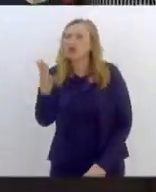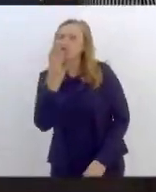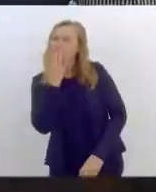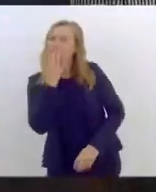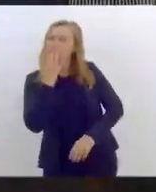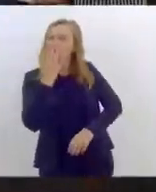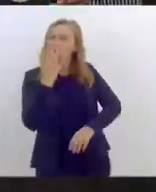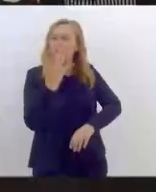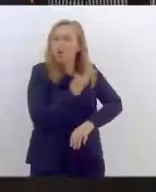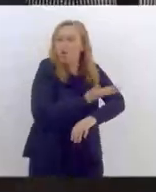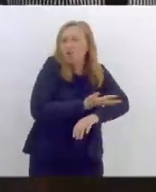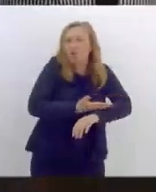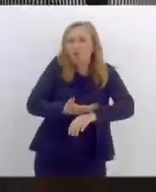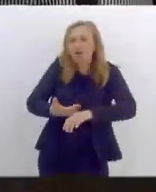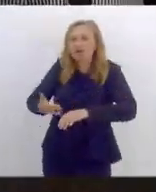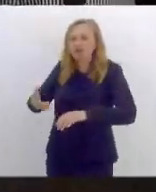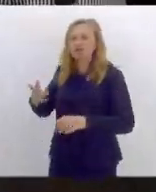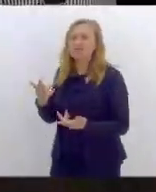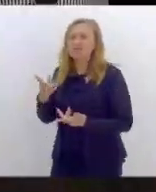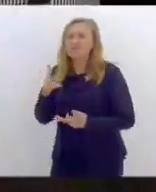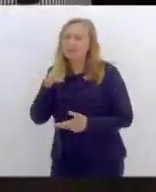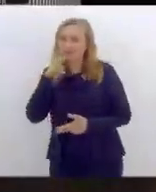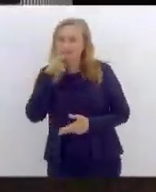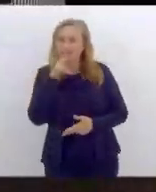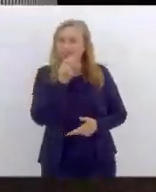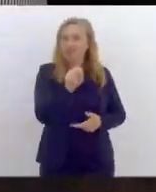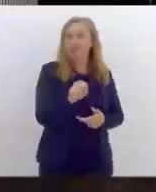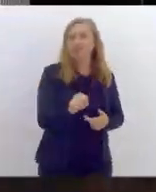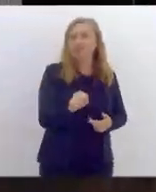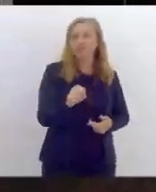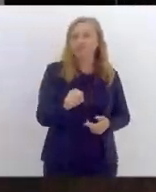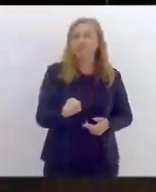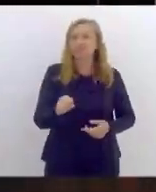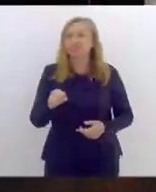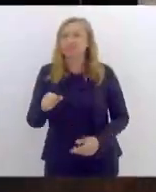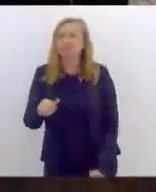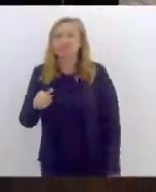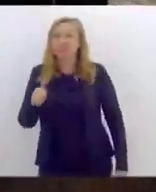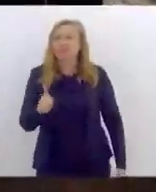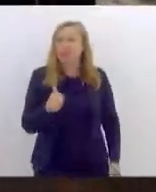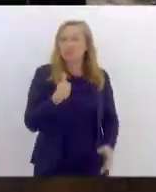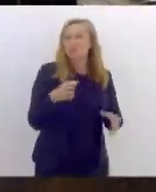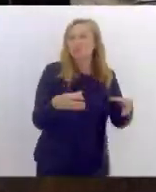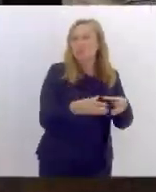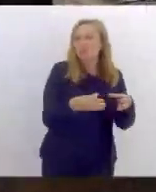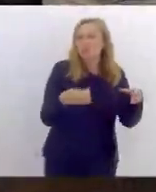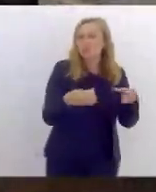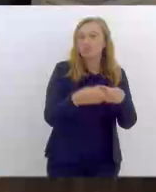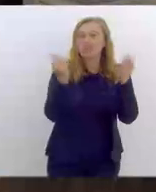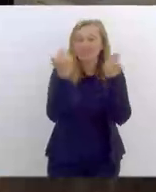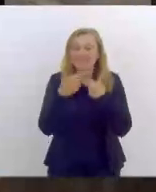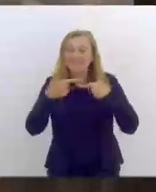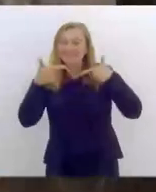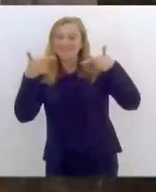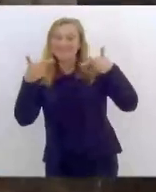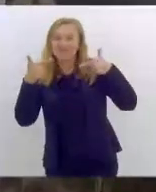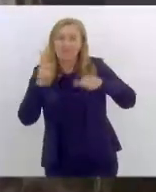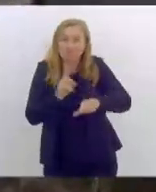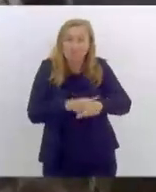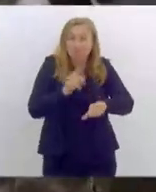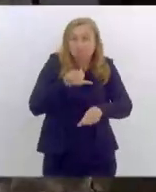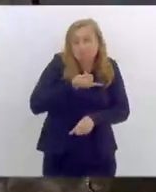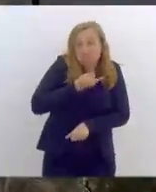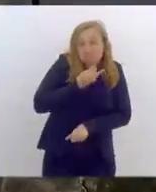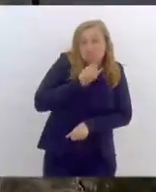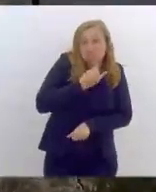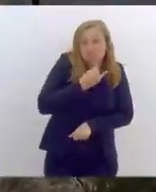a dose mais forte e lenta de uma gente que ri quando deve